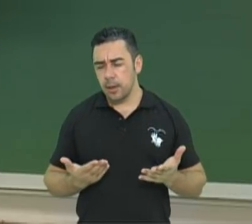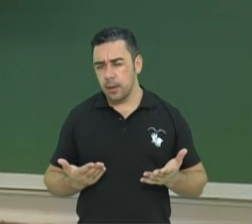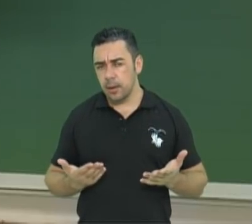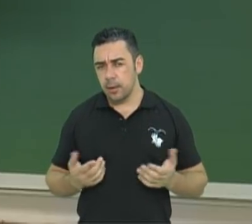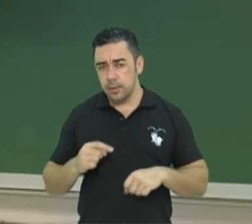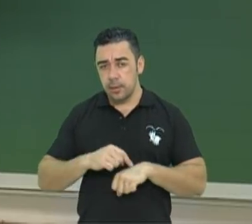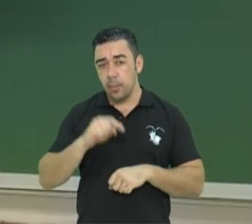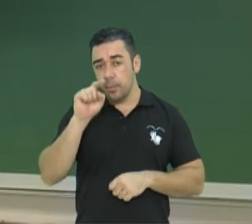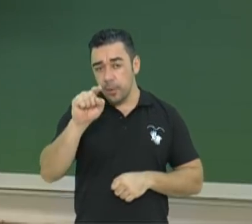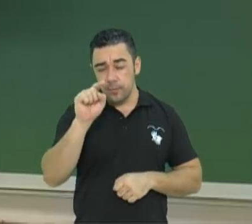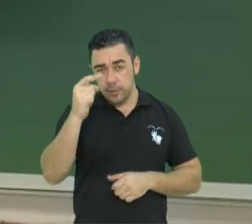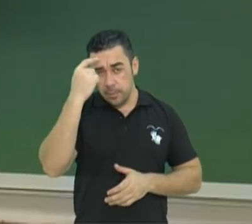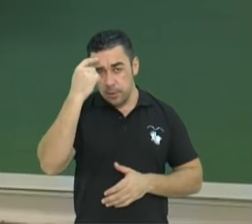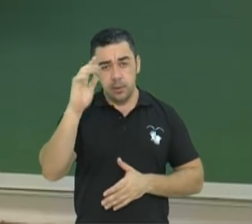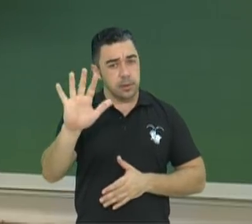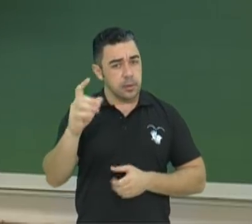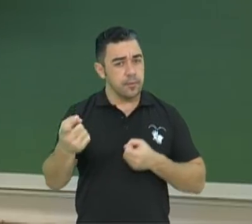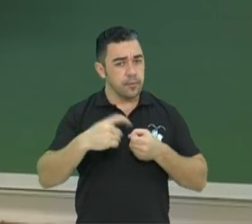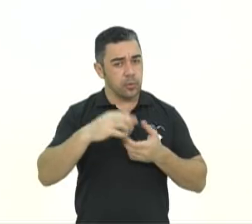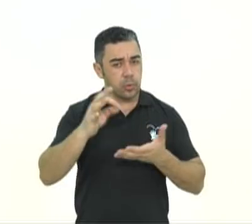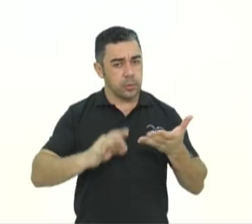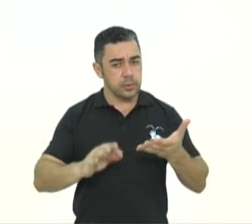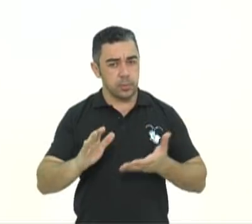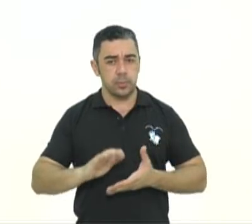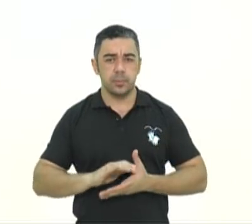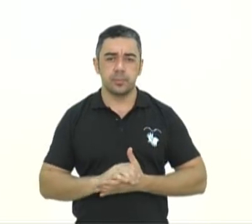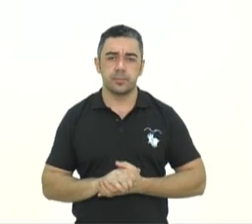Um tempinho para você pensar e já voltamos.